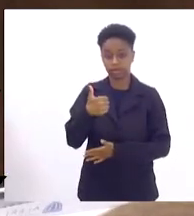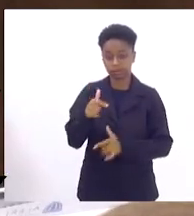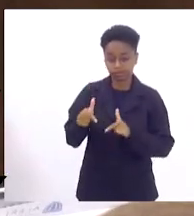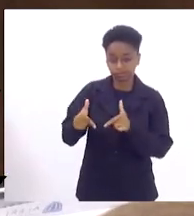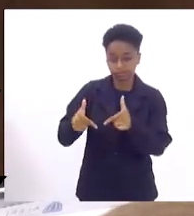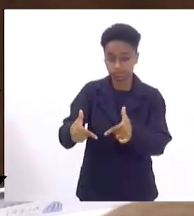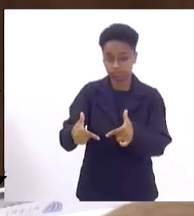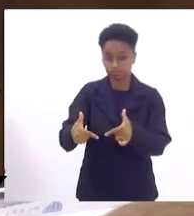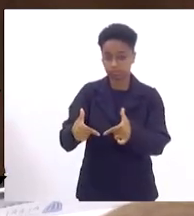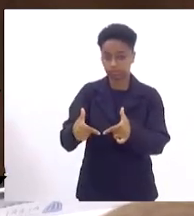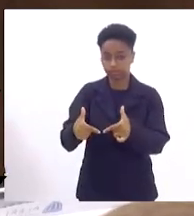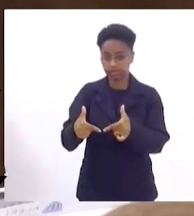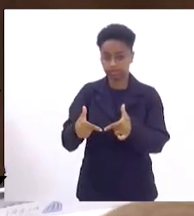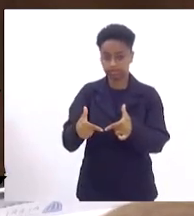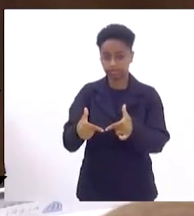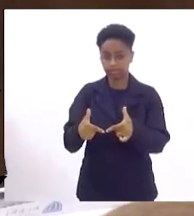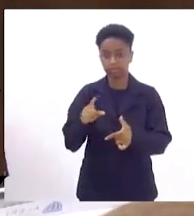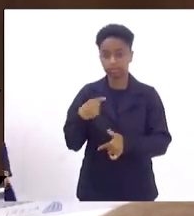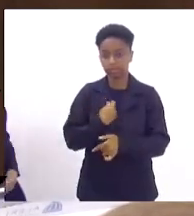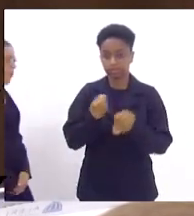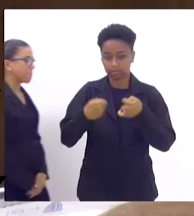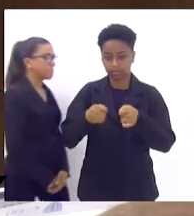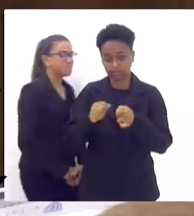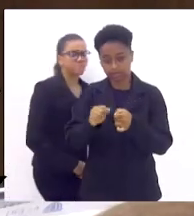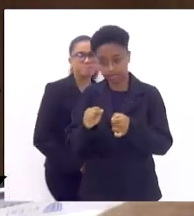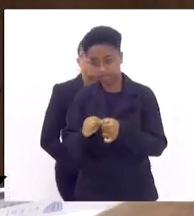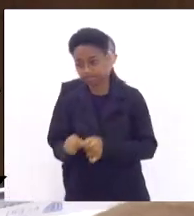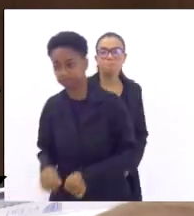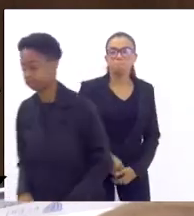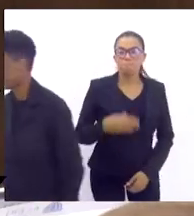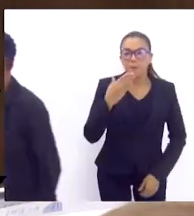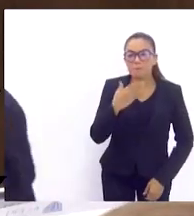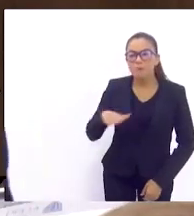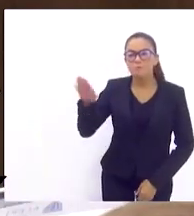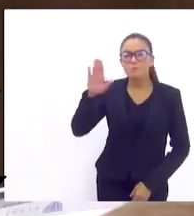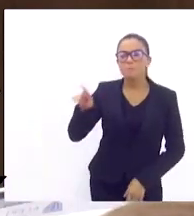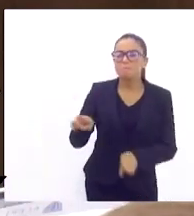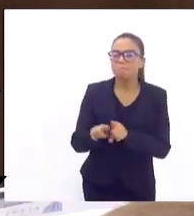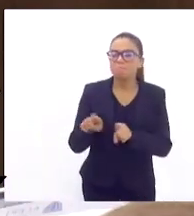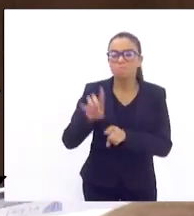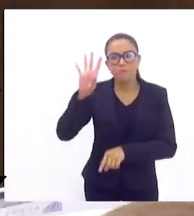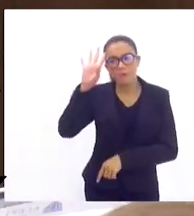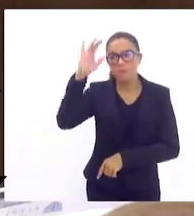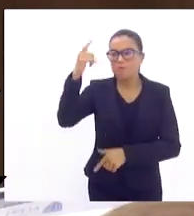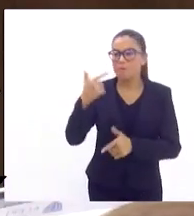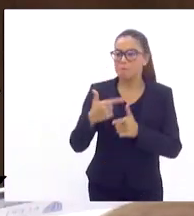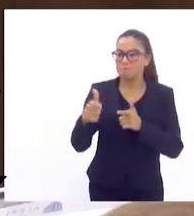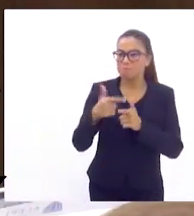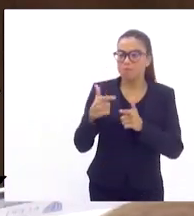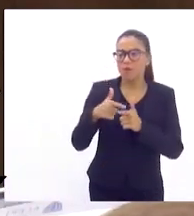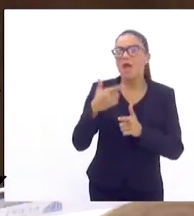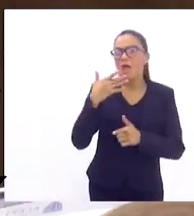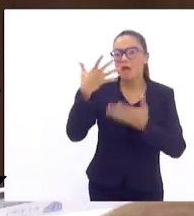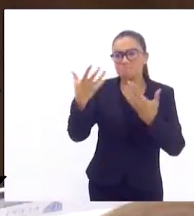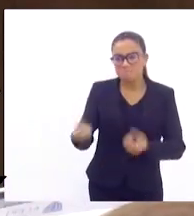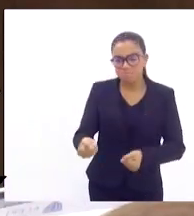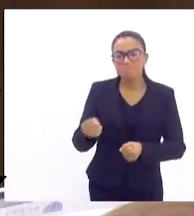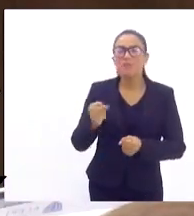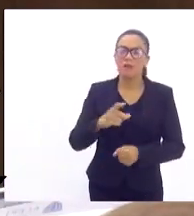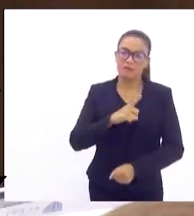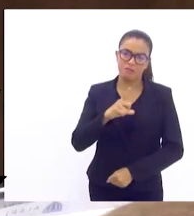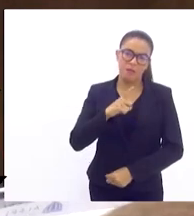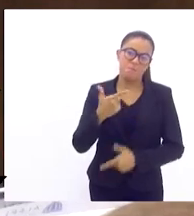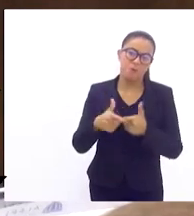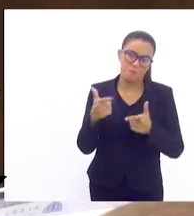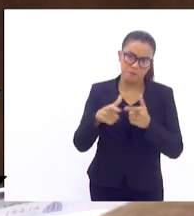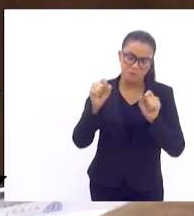primeiro passo que nós temos que fazer para admitir, para resolver um problema, é admitir que ele existe. E foi isso que nós